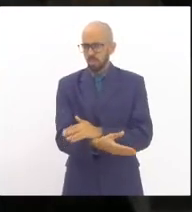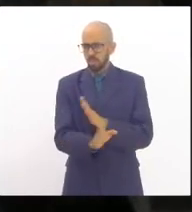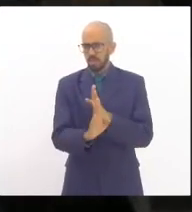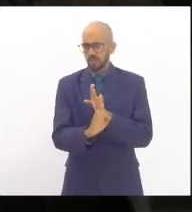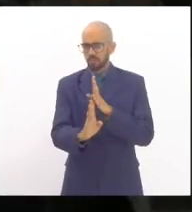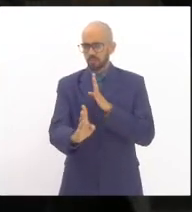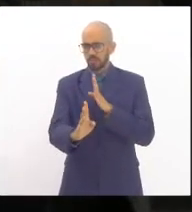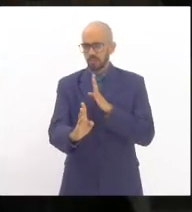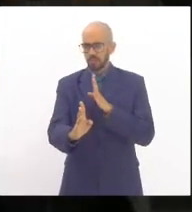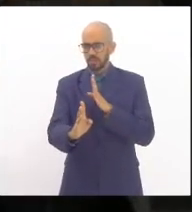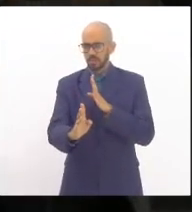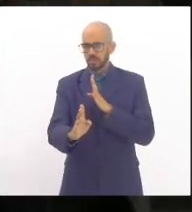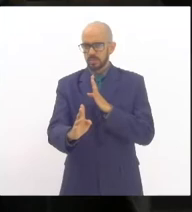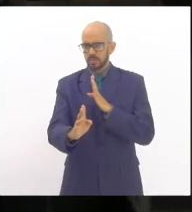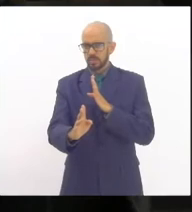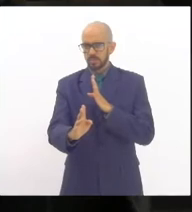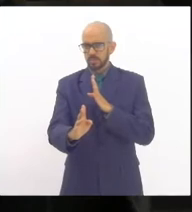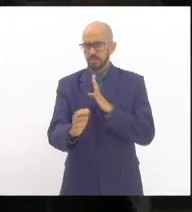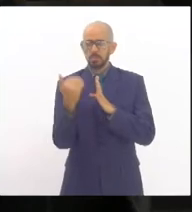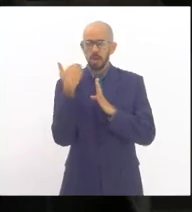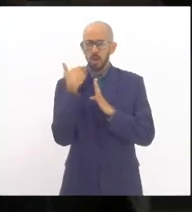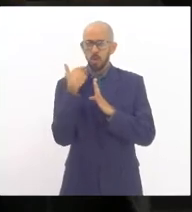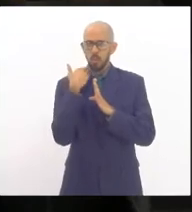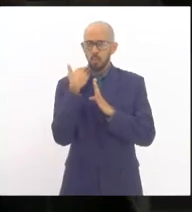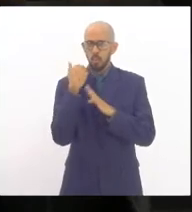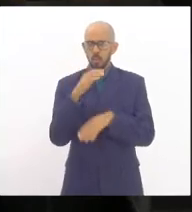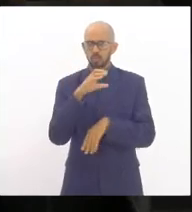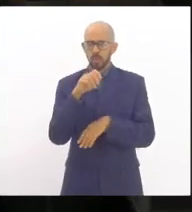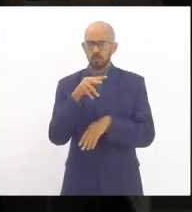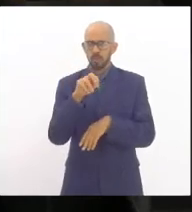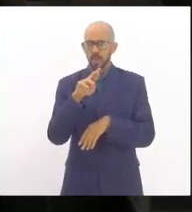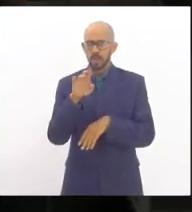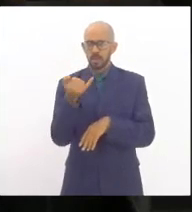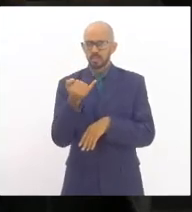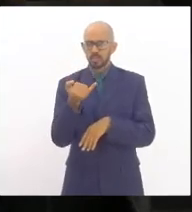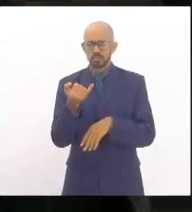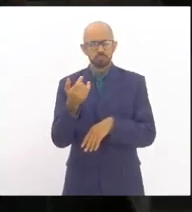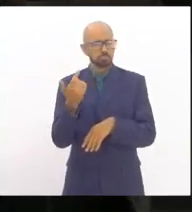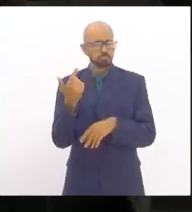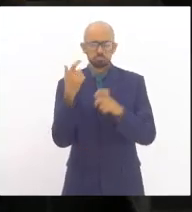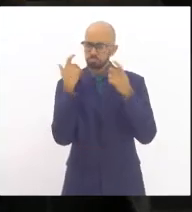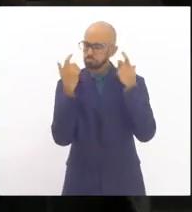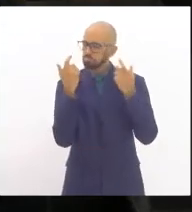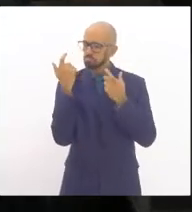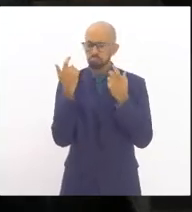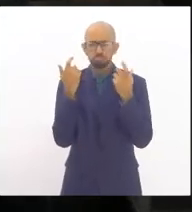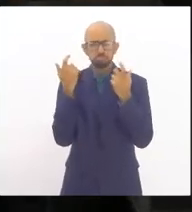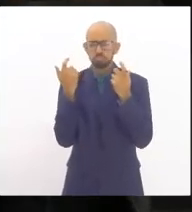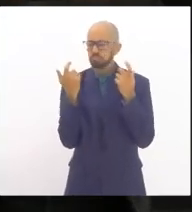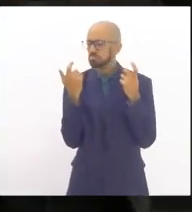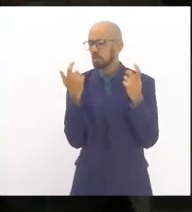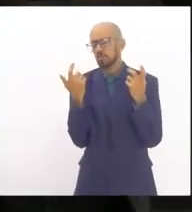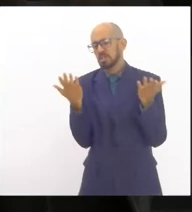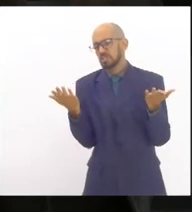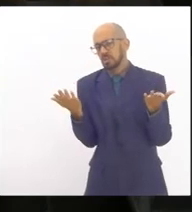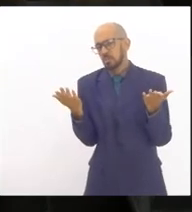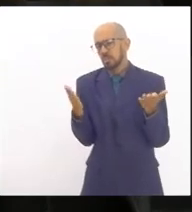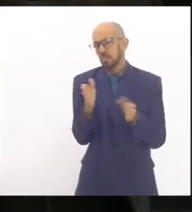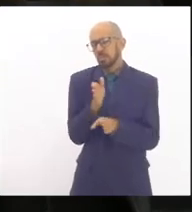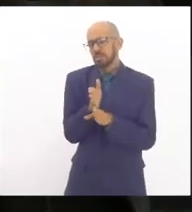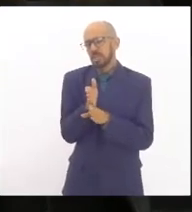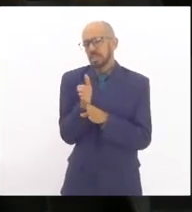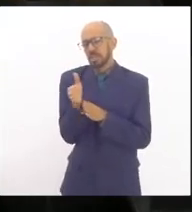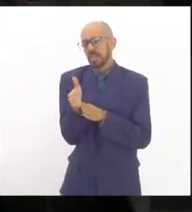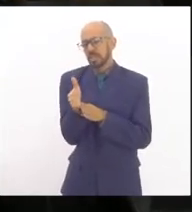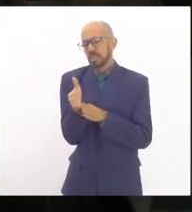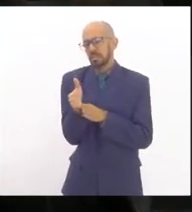caixa e na Fundação você perde não é nenhuma preocupação como disse a Marta aqui com equilíbrio fiscal não